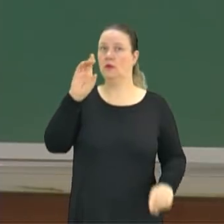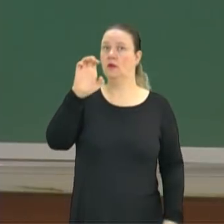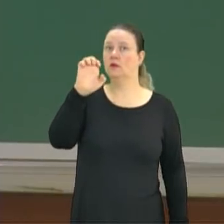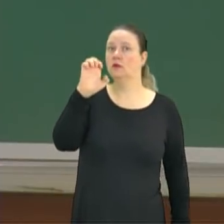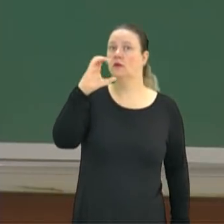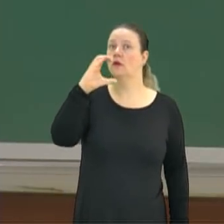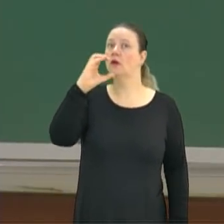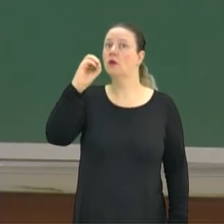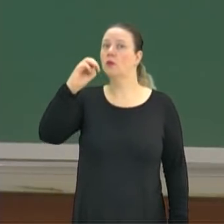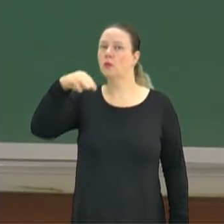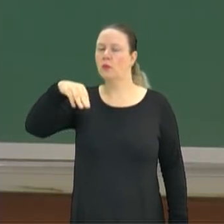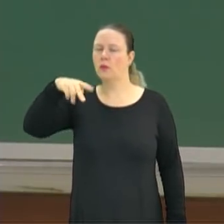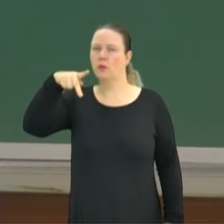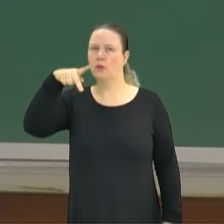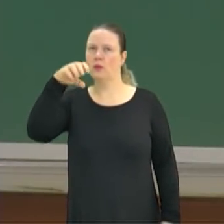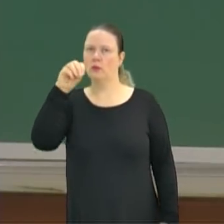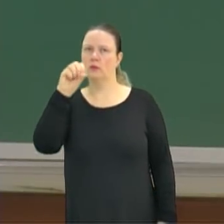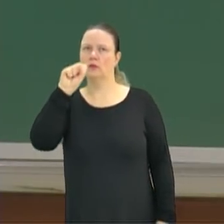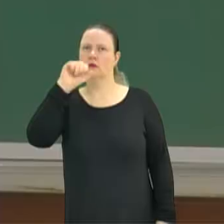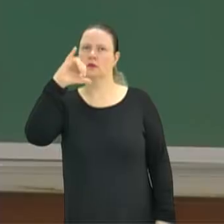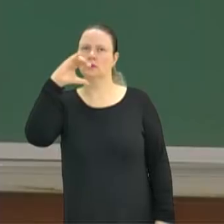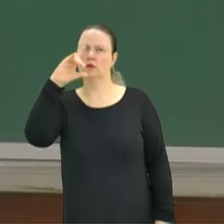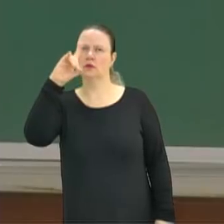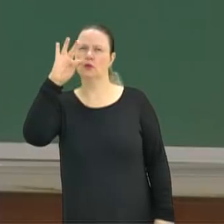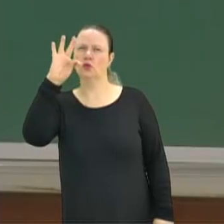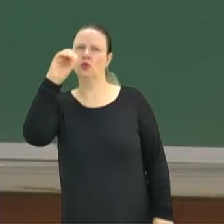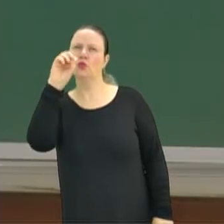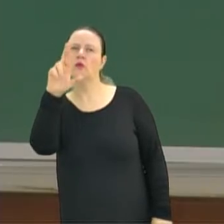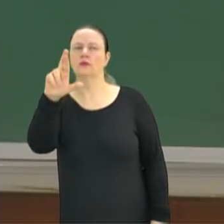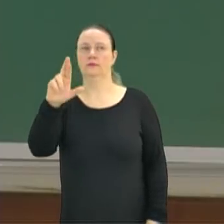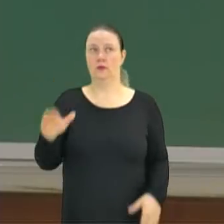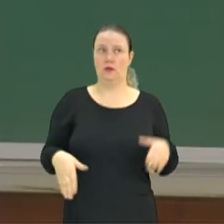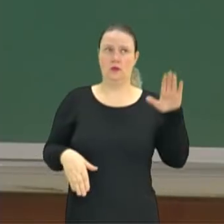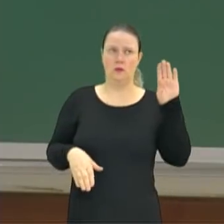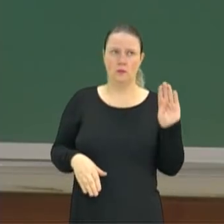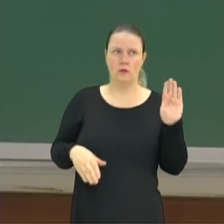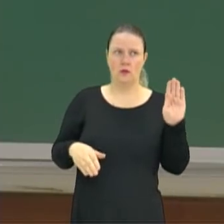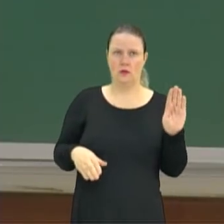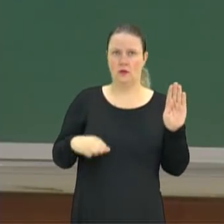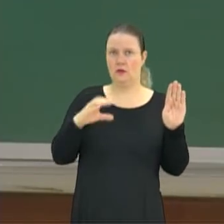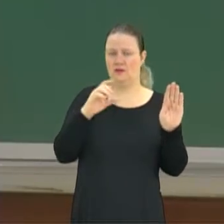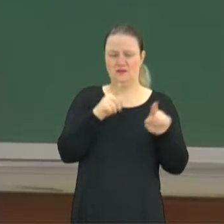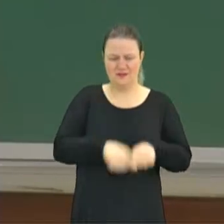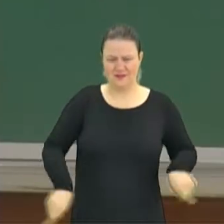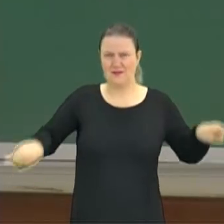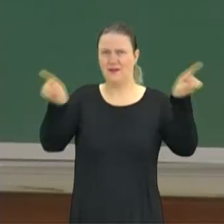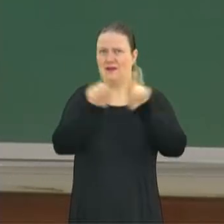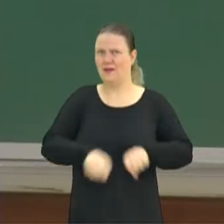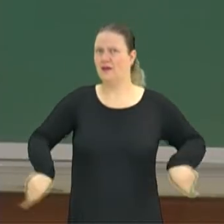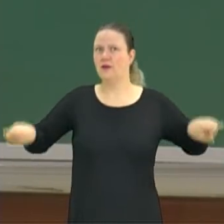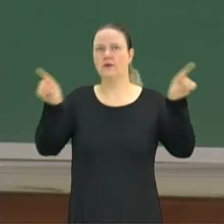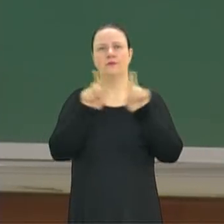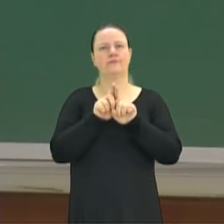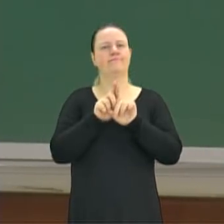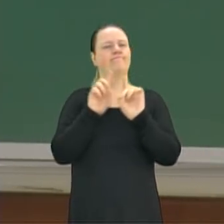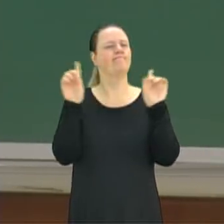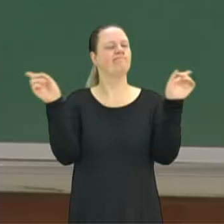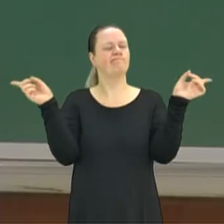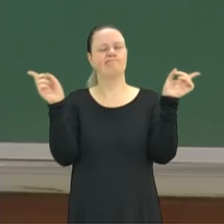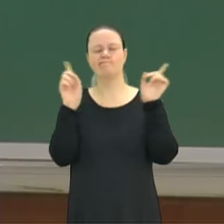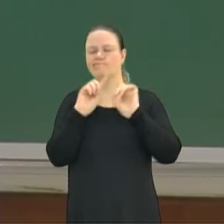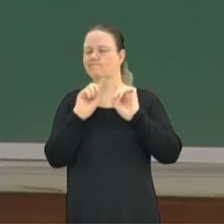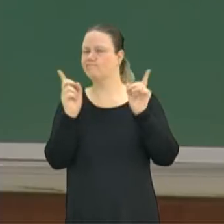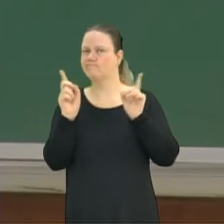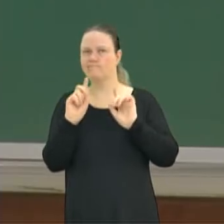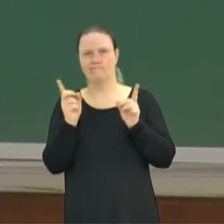produção, né? Ciclagem de energia. Lembra que eu falei para você que a energia ela não é cíclica? Que ela não retorna lá do último nível trófico quando